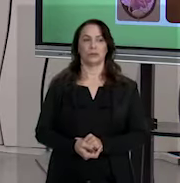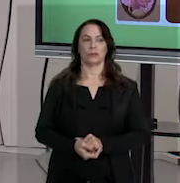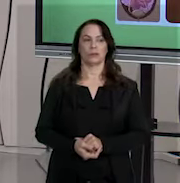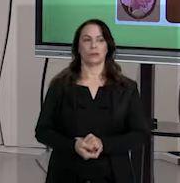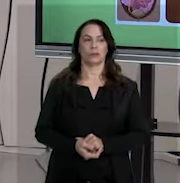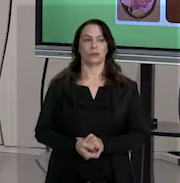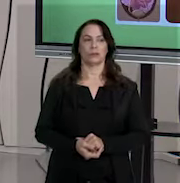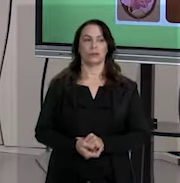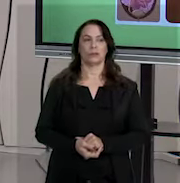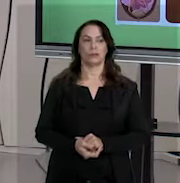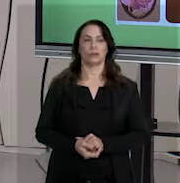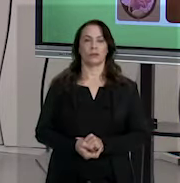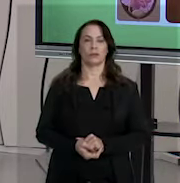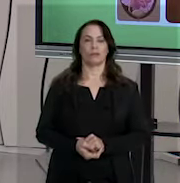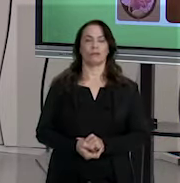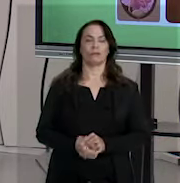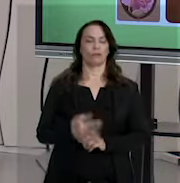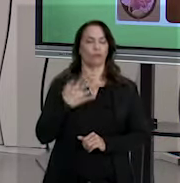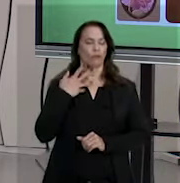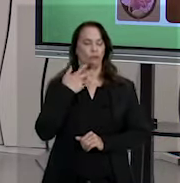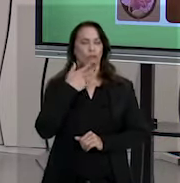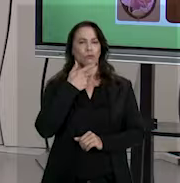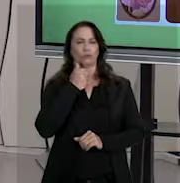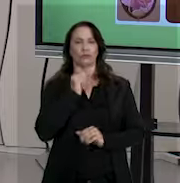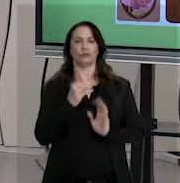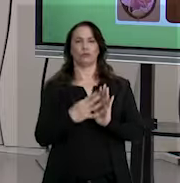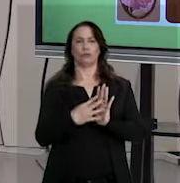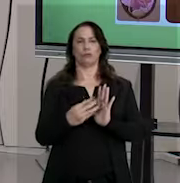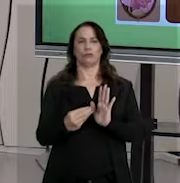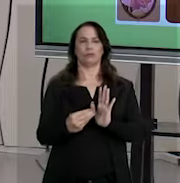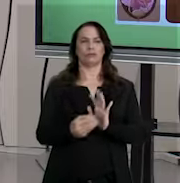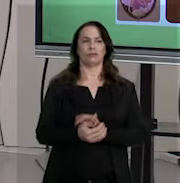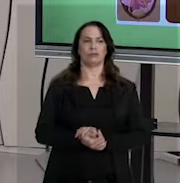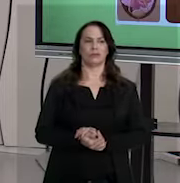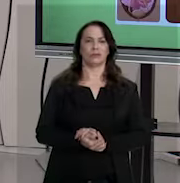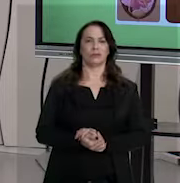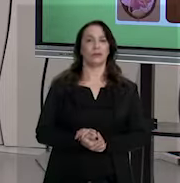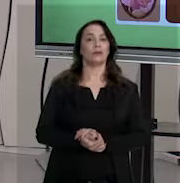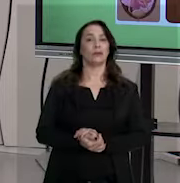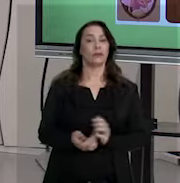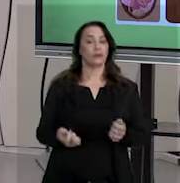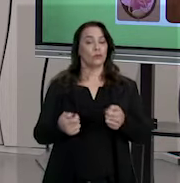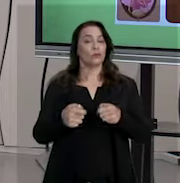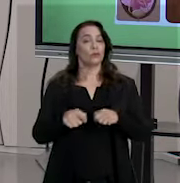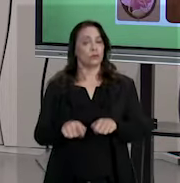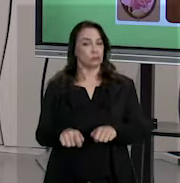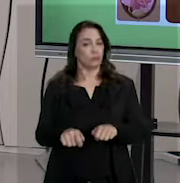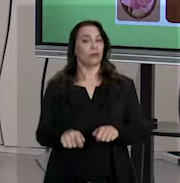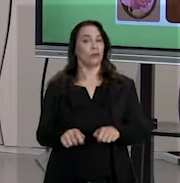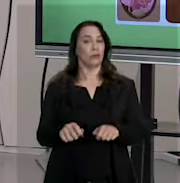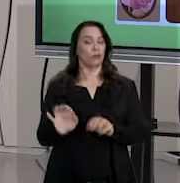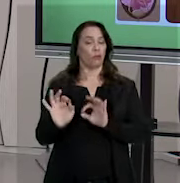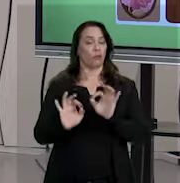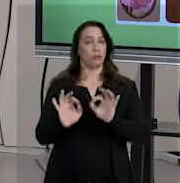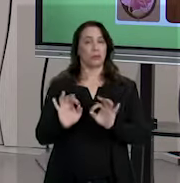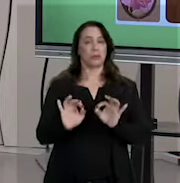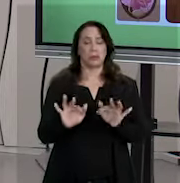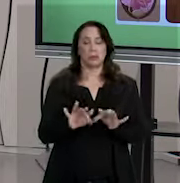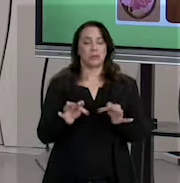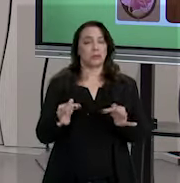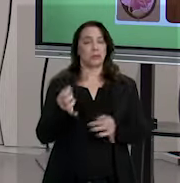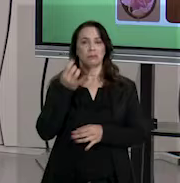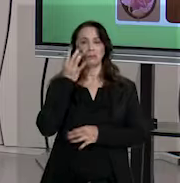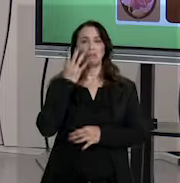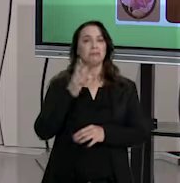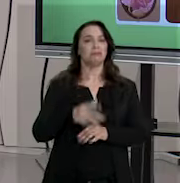É muito bonitinho. Aqui. Ilustra de uma forma bem tranquila e simples, né? Isso. Então, aqui